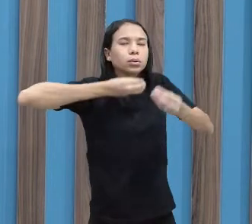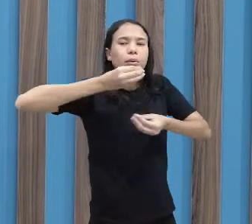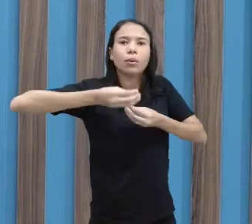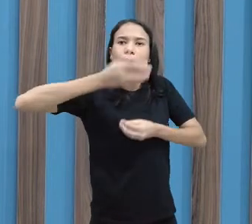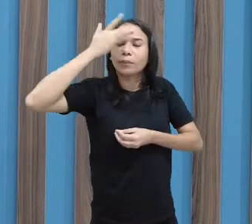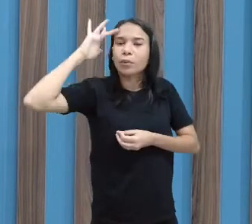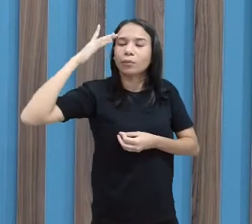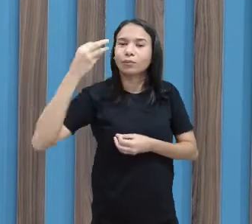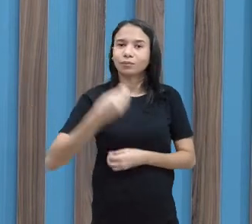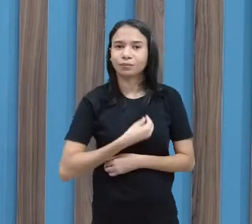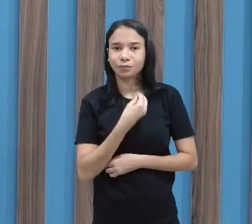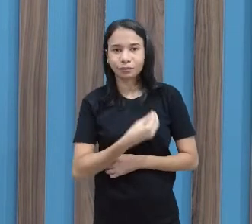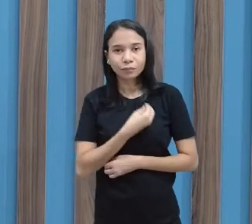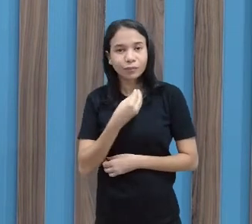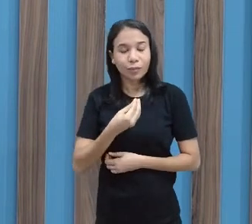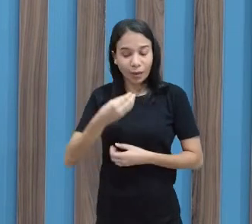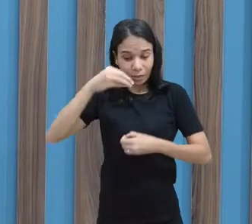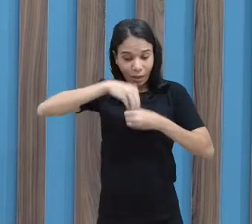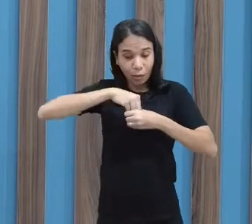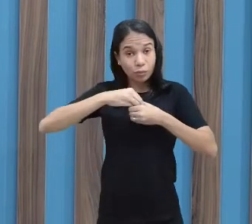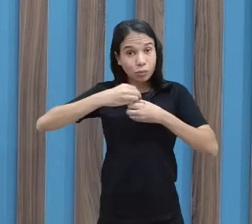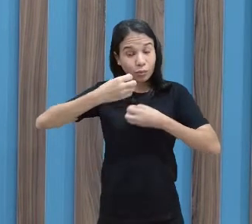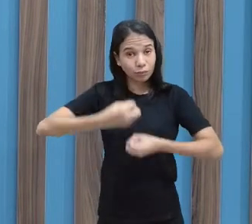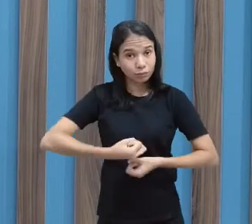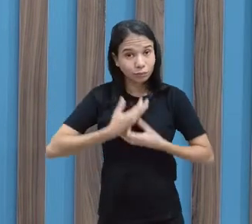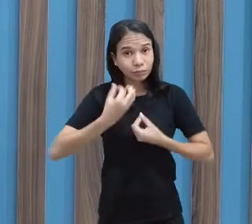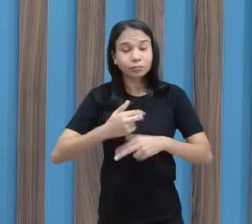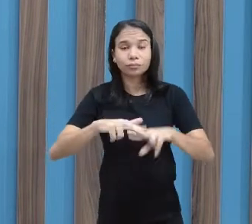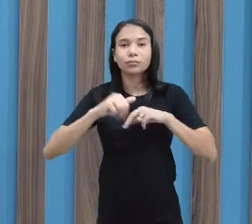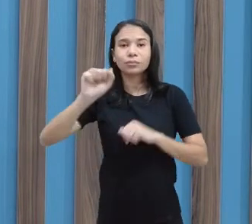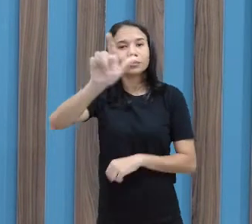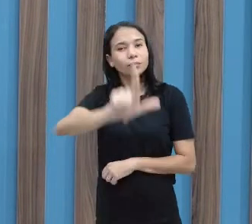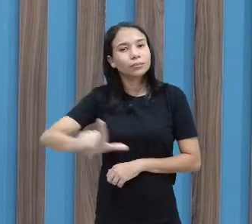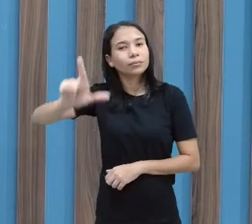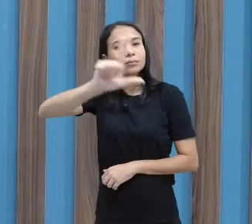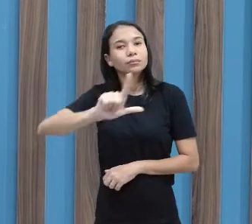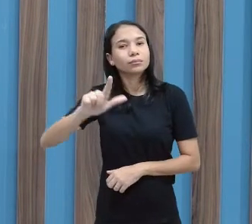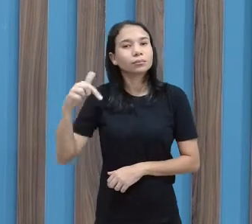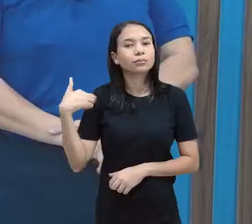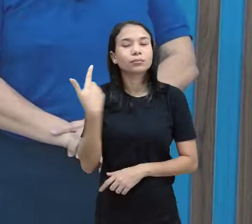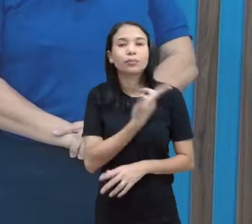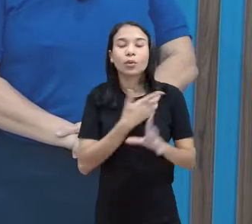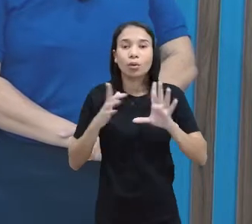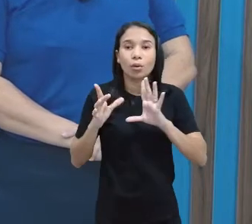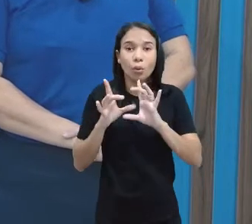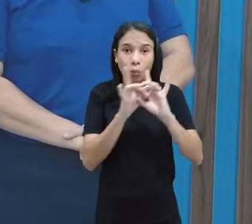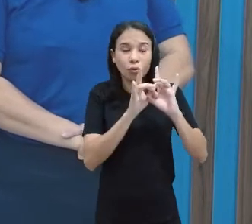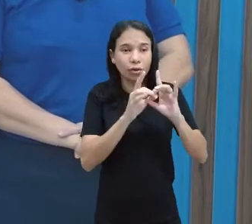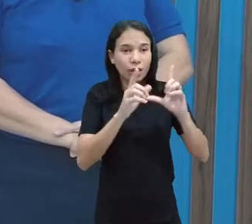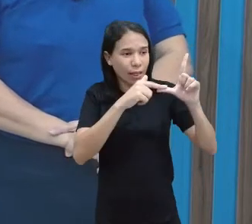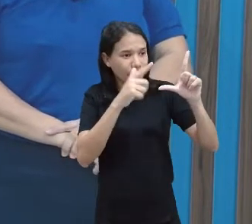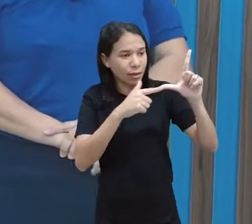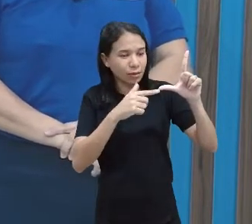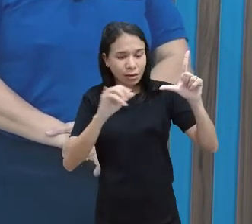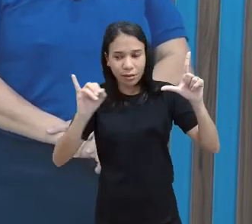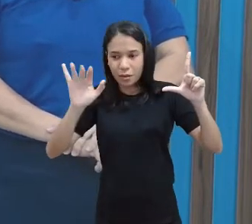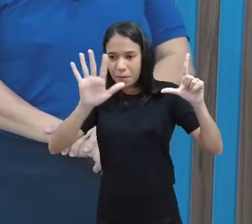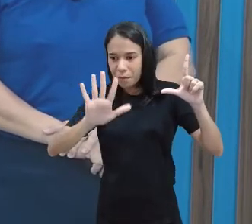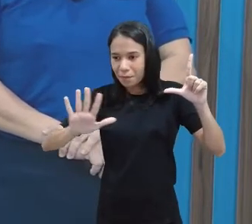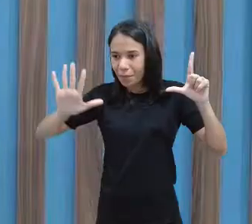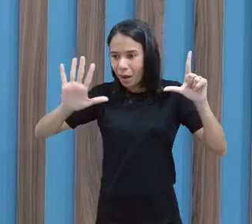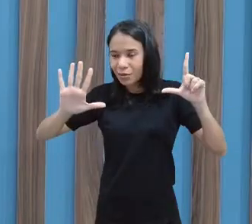realidade aí dentro do poema. Então, a literatura, ela traz para a gente, une as letras com a imagem